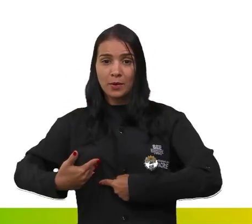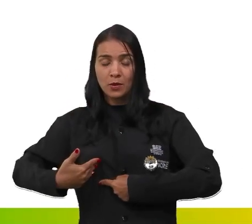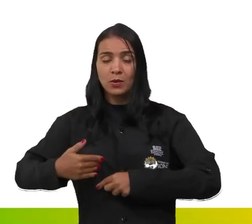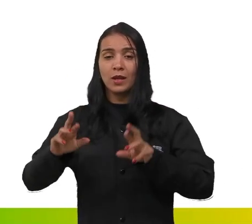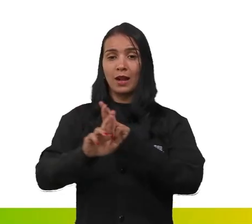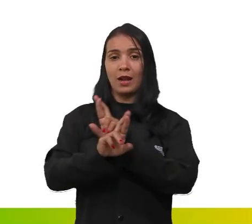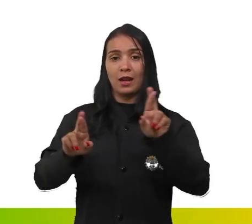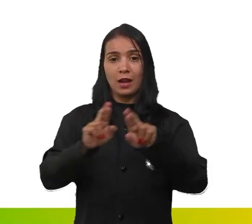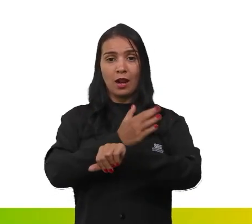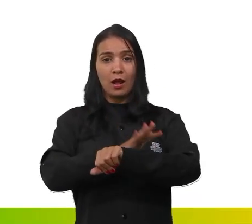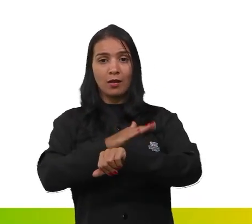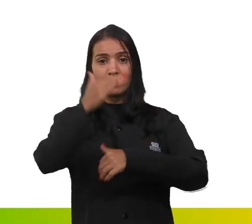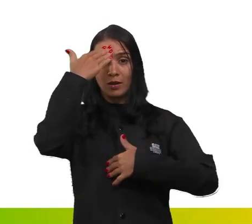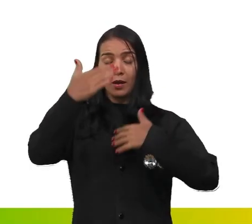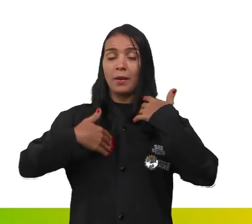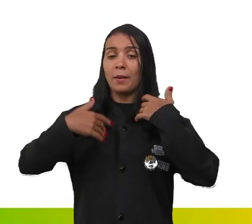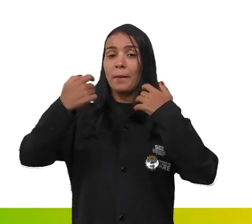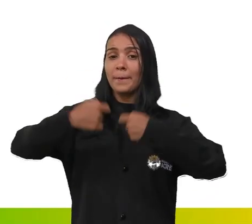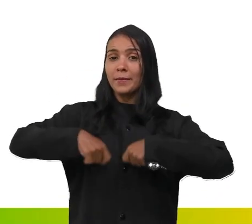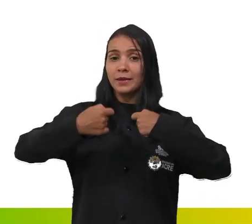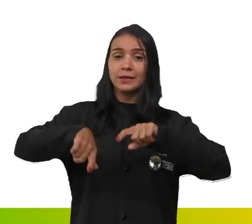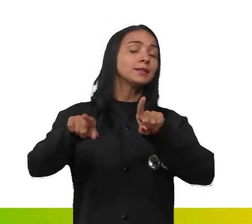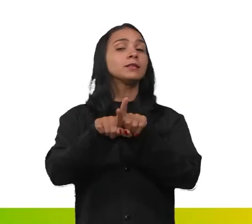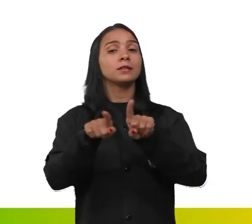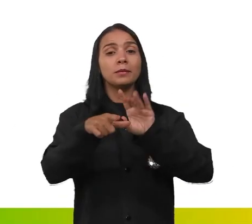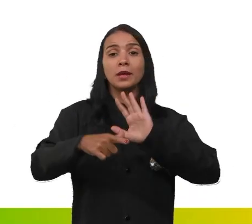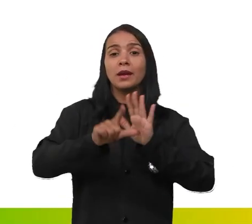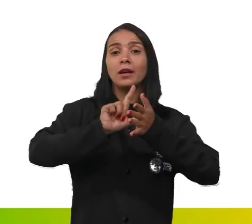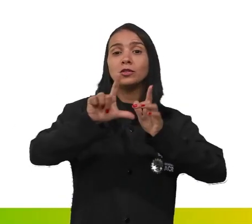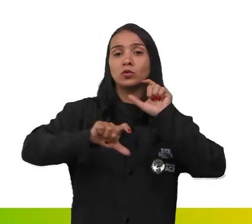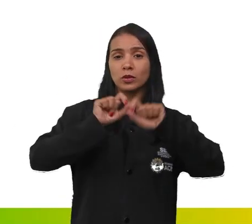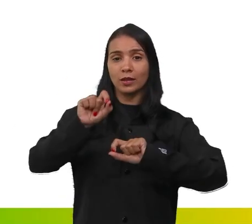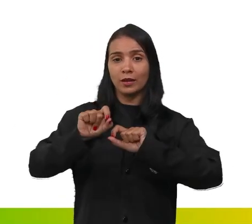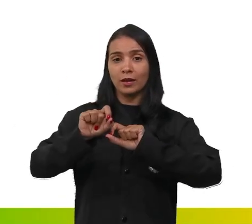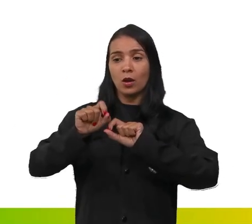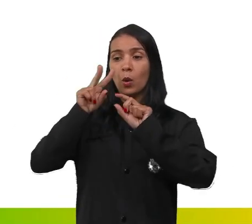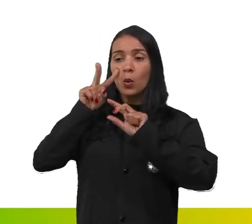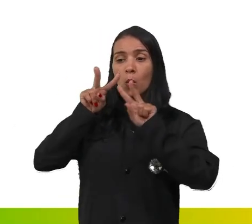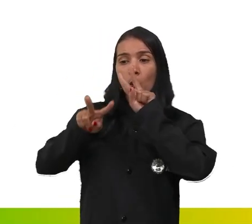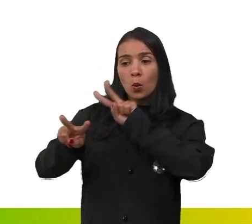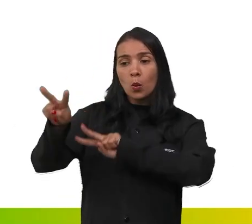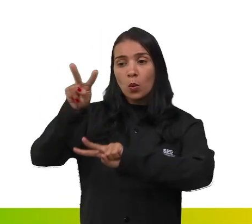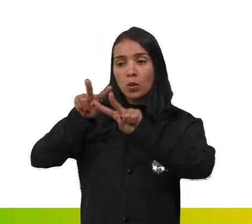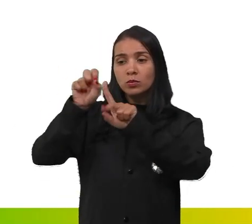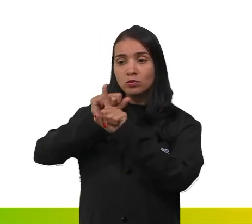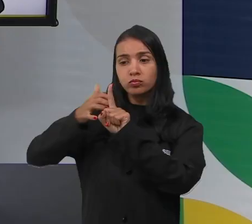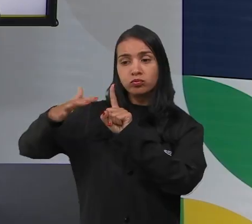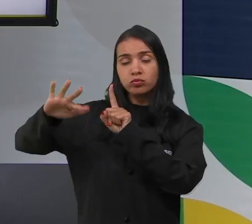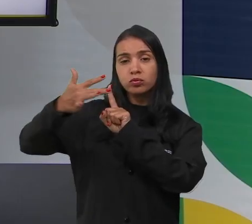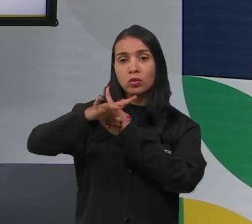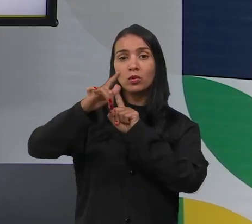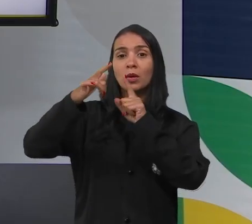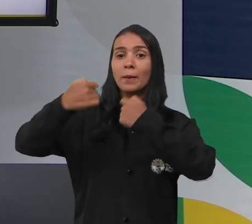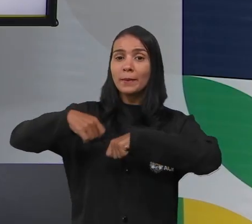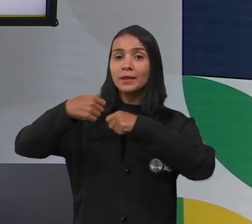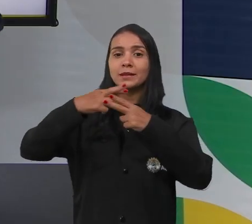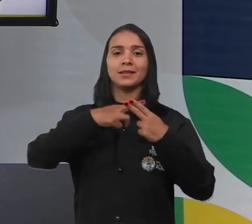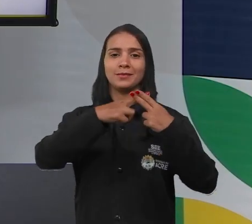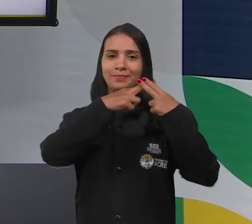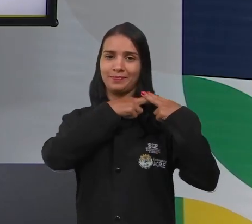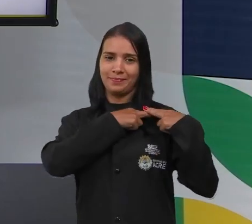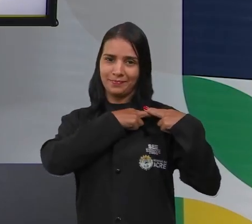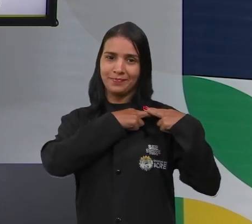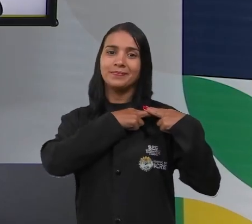corporais precisam considerar o meio ambiente e o consumo responsável. Nós já tivemos aulas